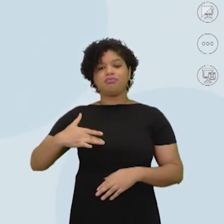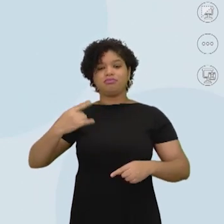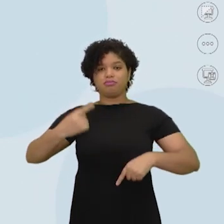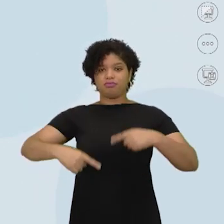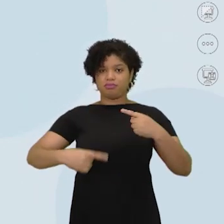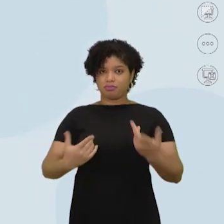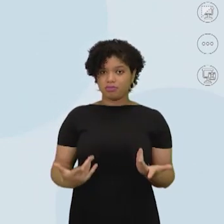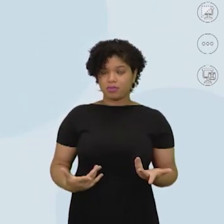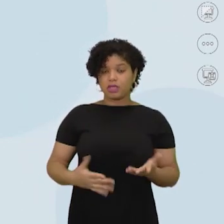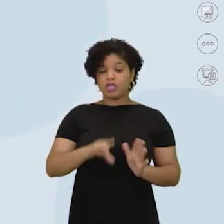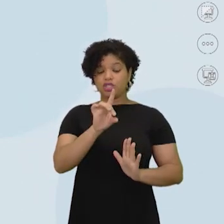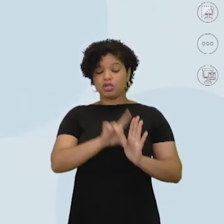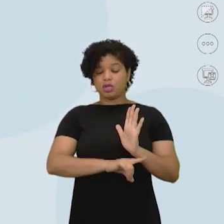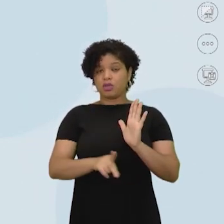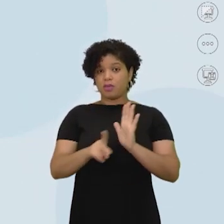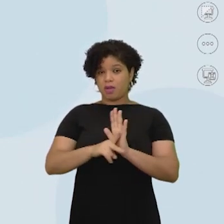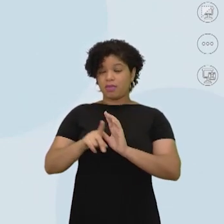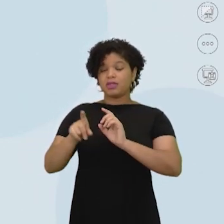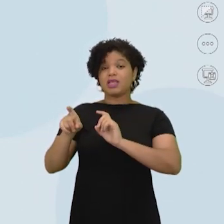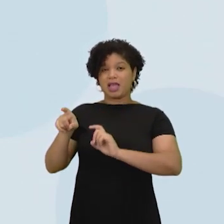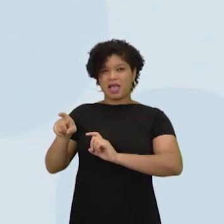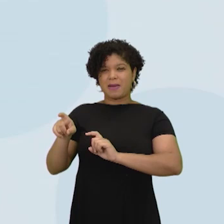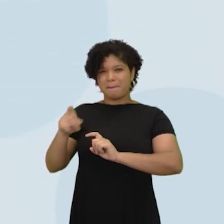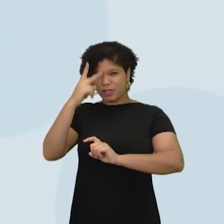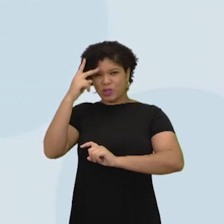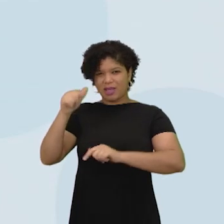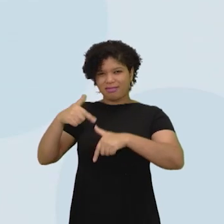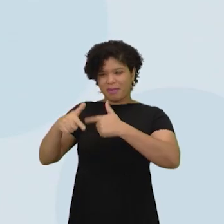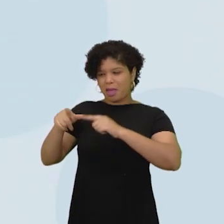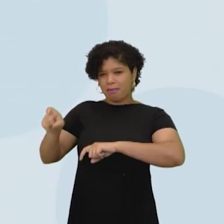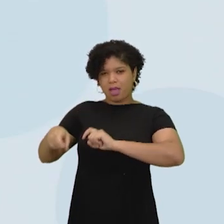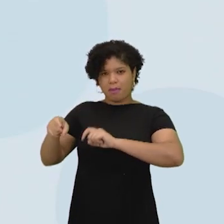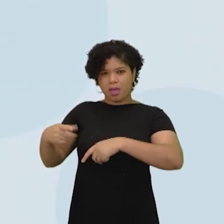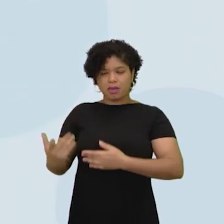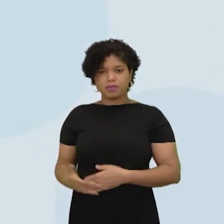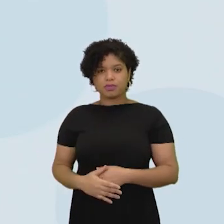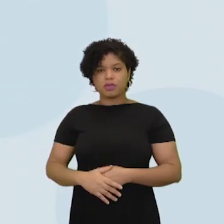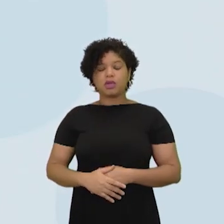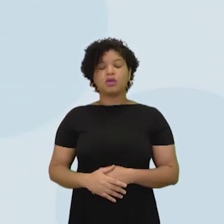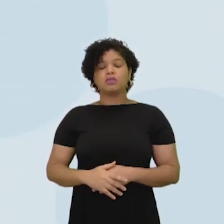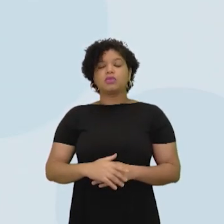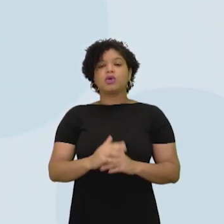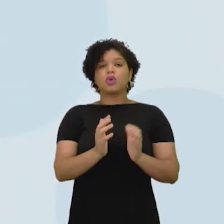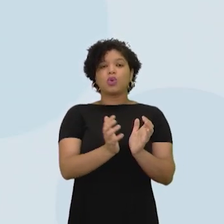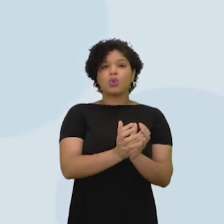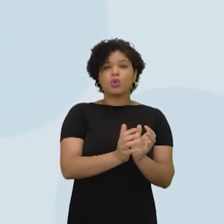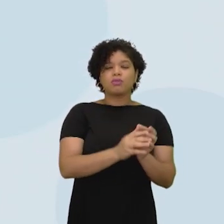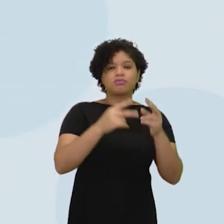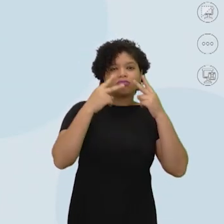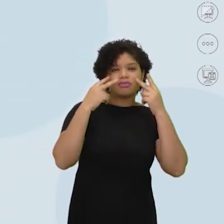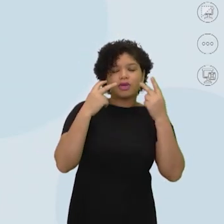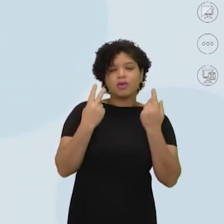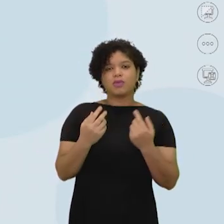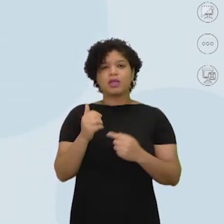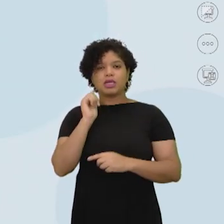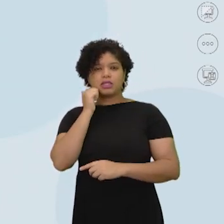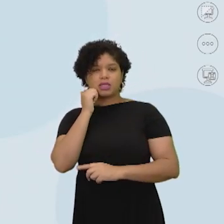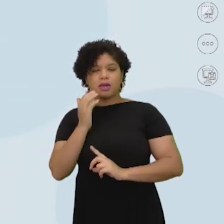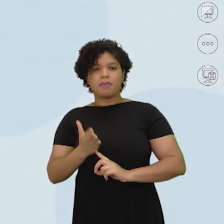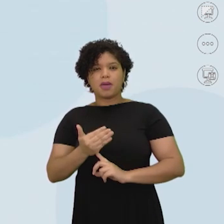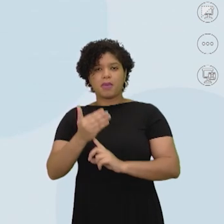direitos trabalhistas, populações indígenas, ciência e tecnologia,